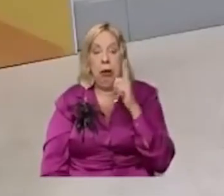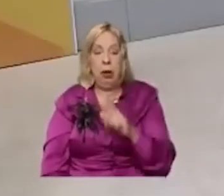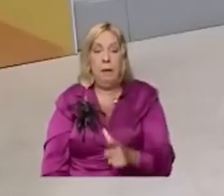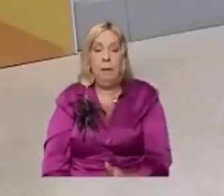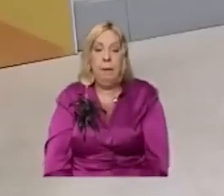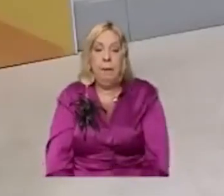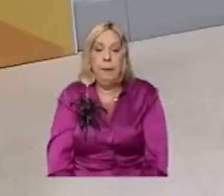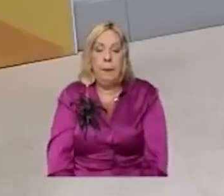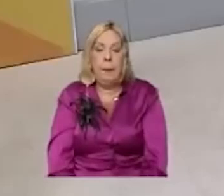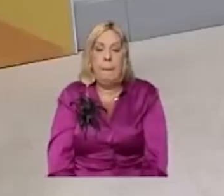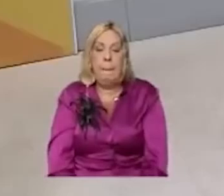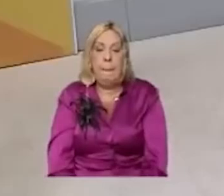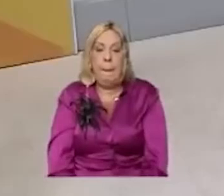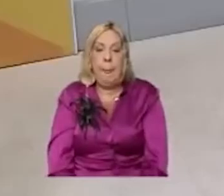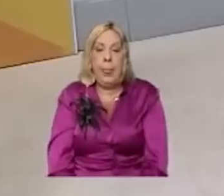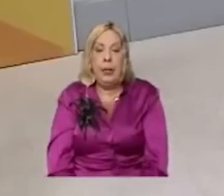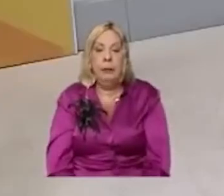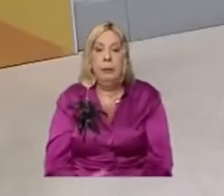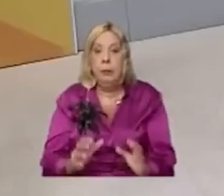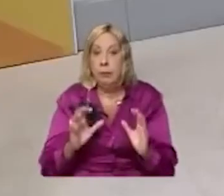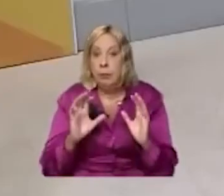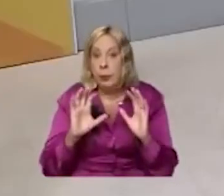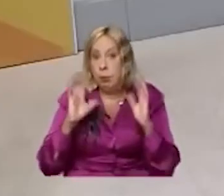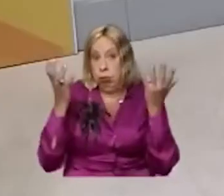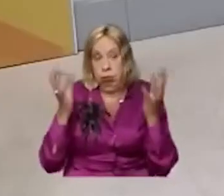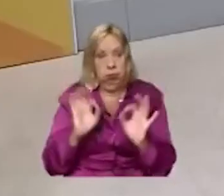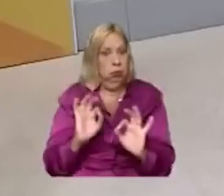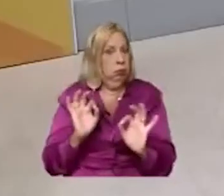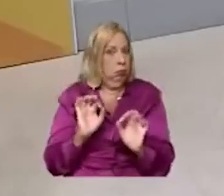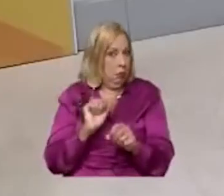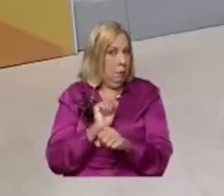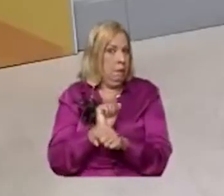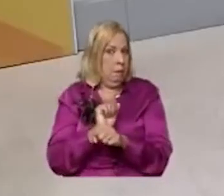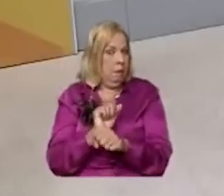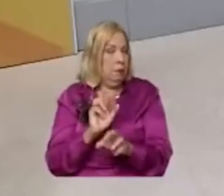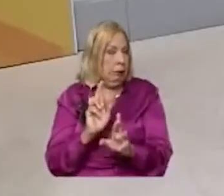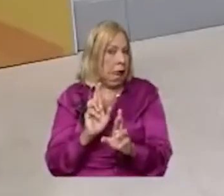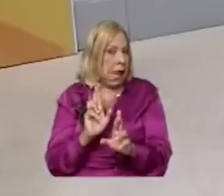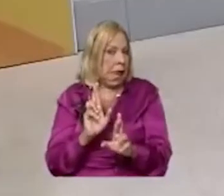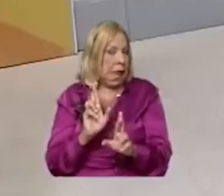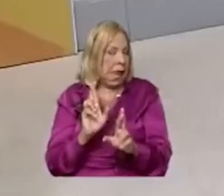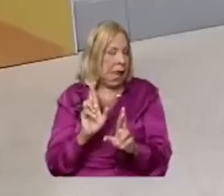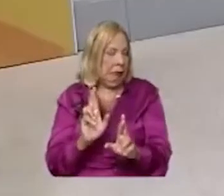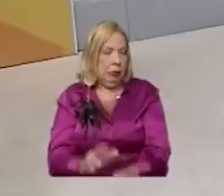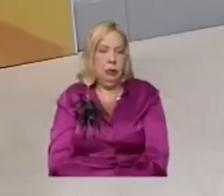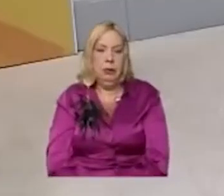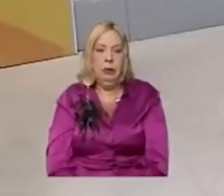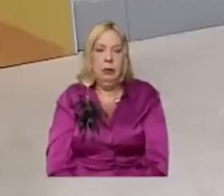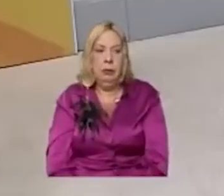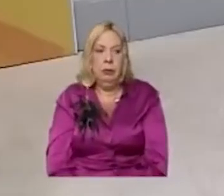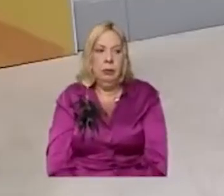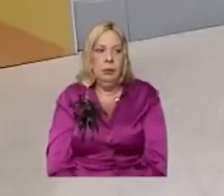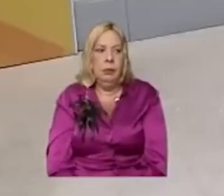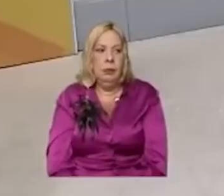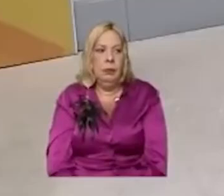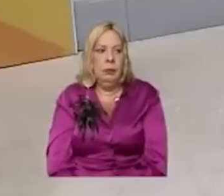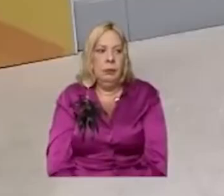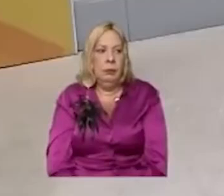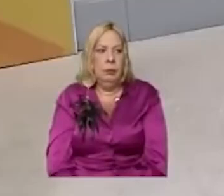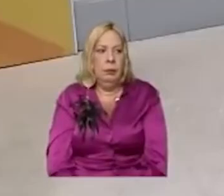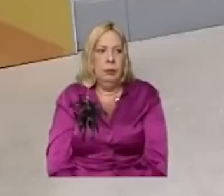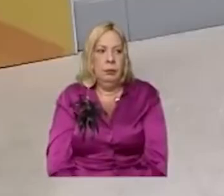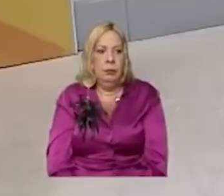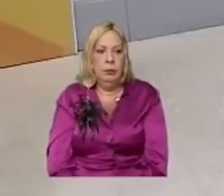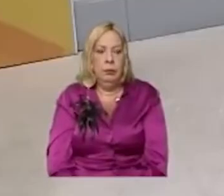gente na fila, porém não decidiu a parada dos 15 mil reais, ainda já não tem dono. Assim, ó, aquela quadrilha, tá? Aquela quadrilha, né? Já